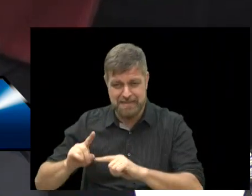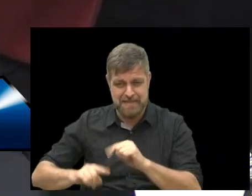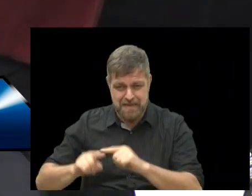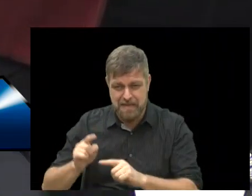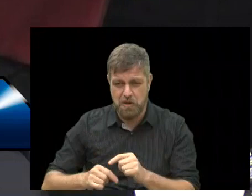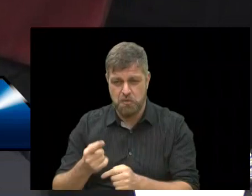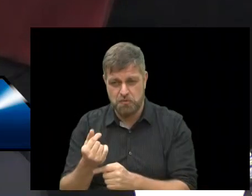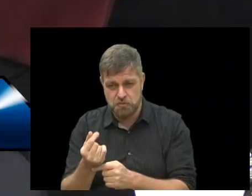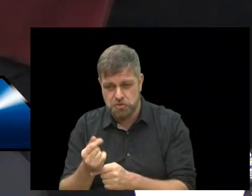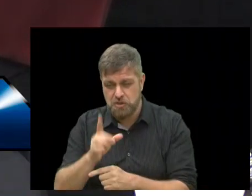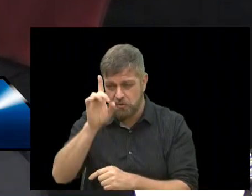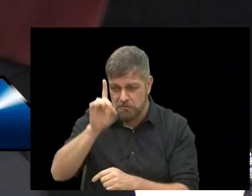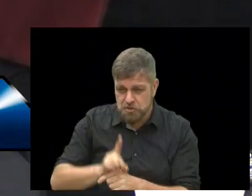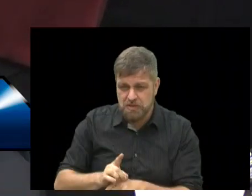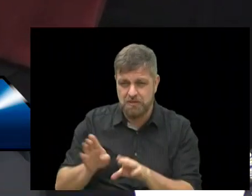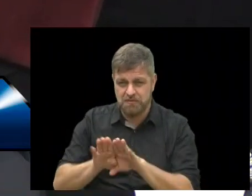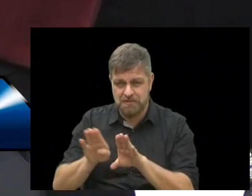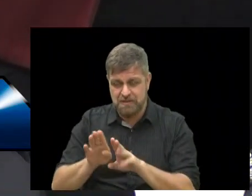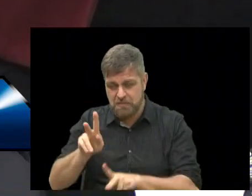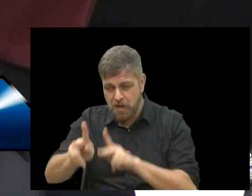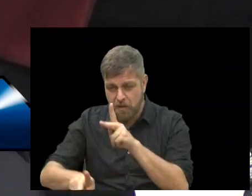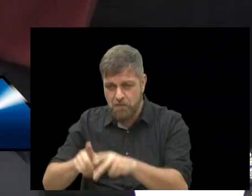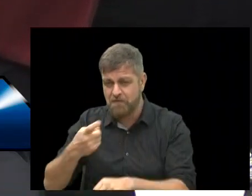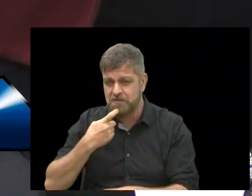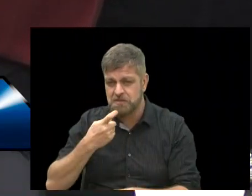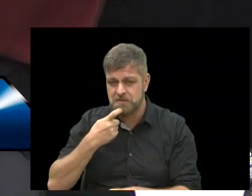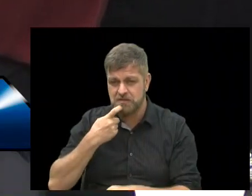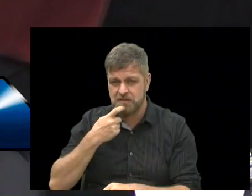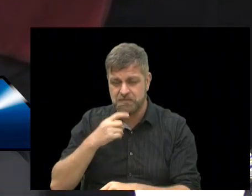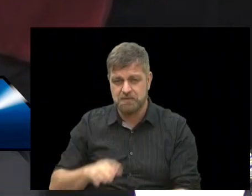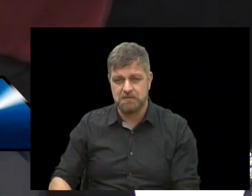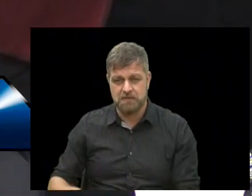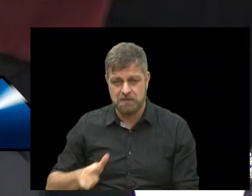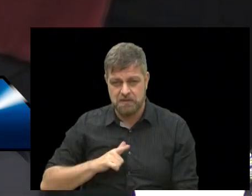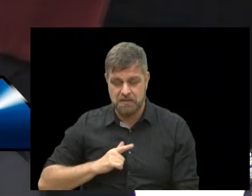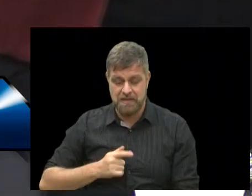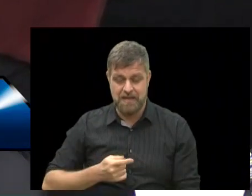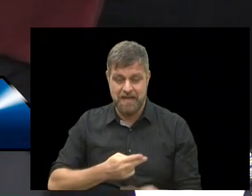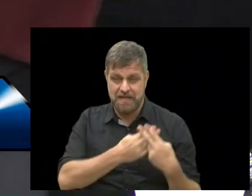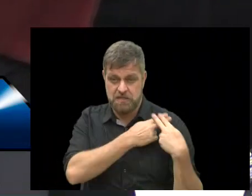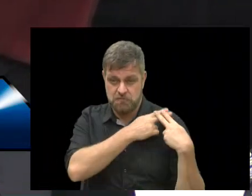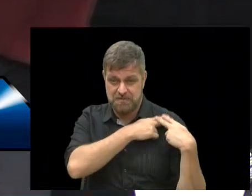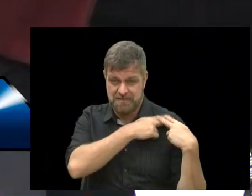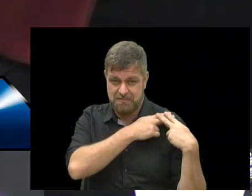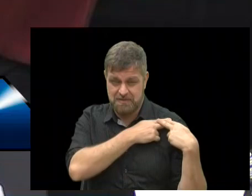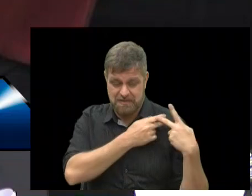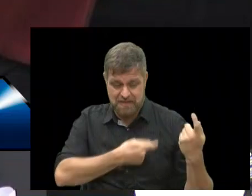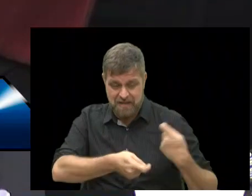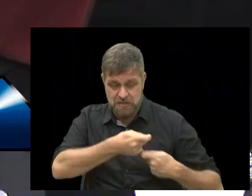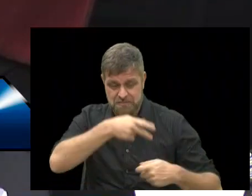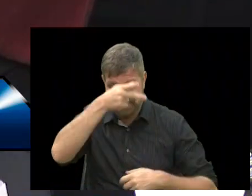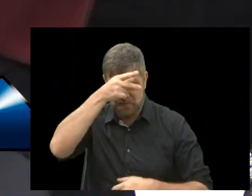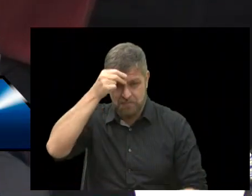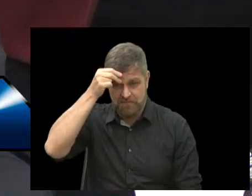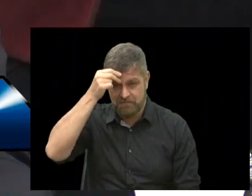rendas, direitos ou interesses do município sujeito à administração da